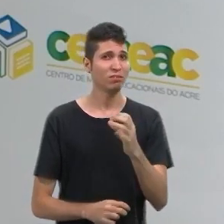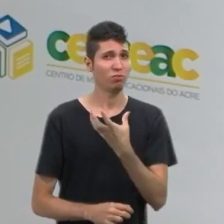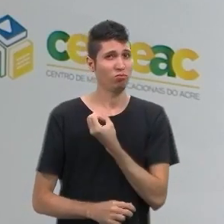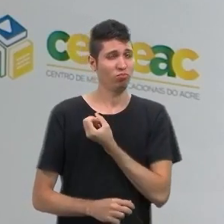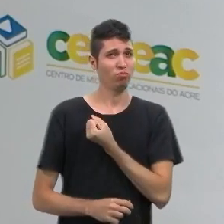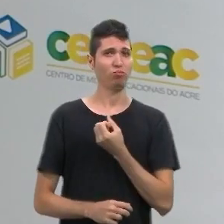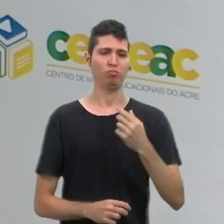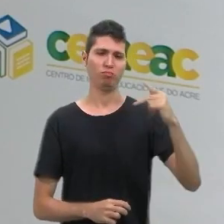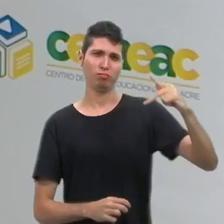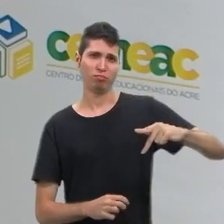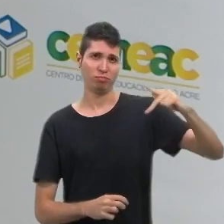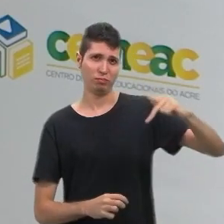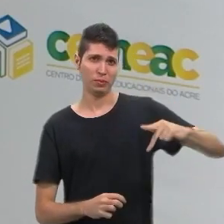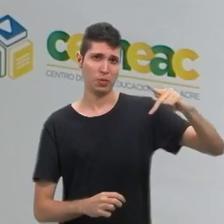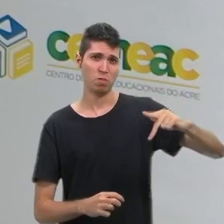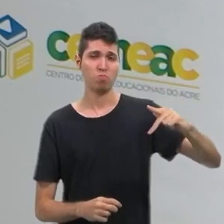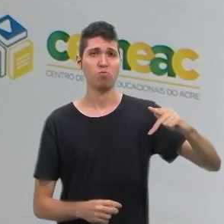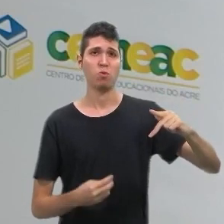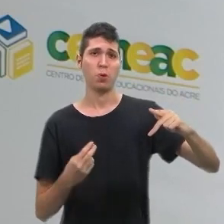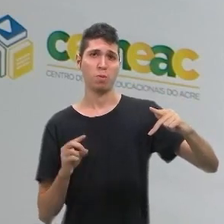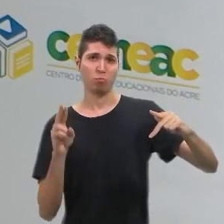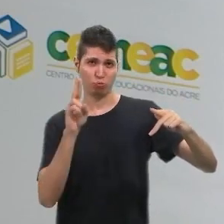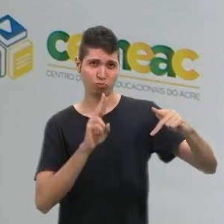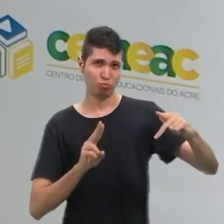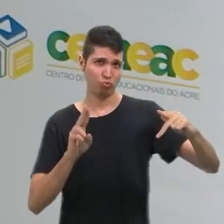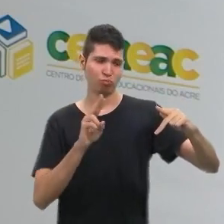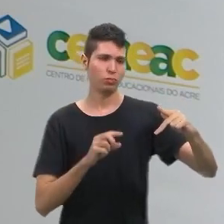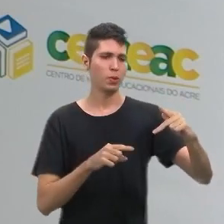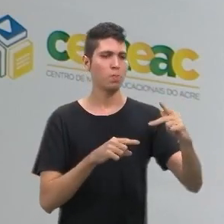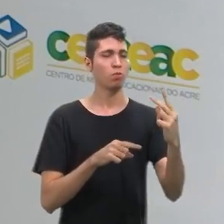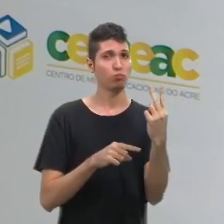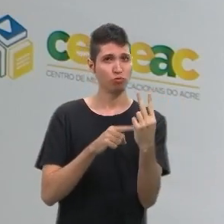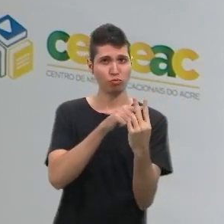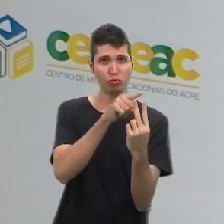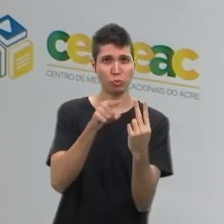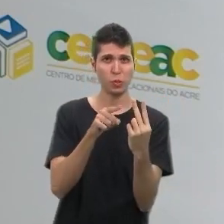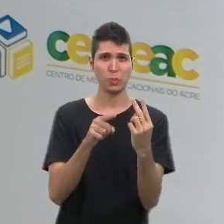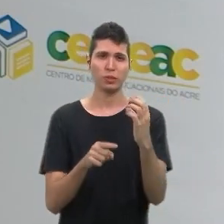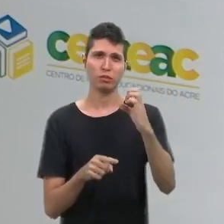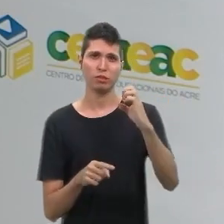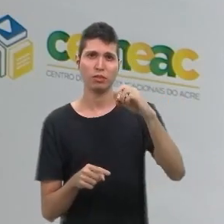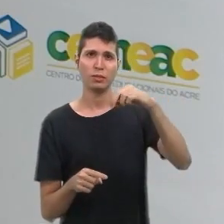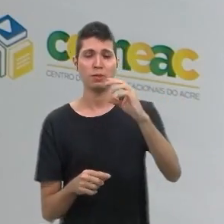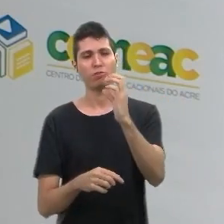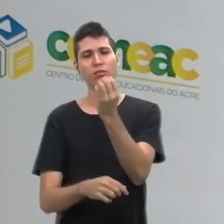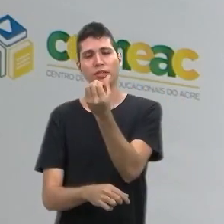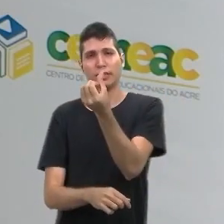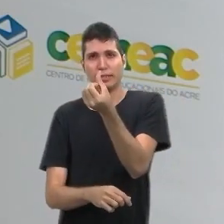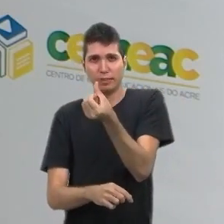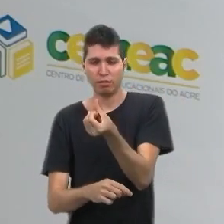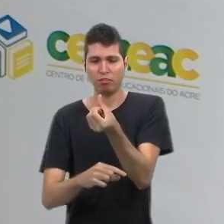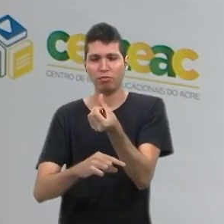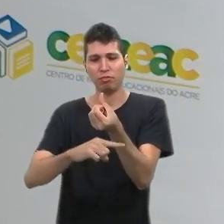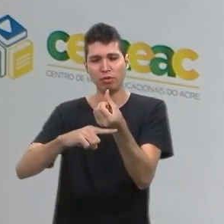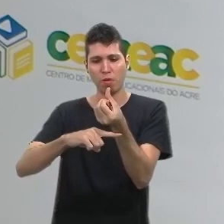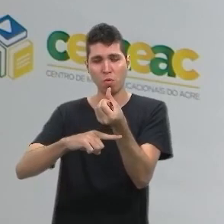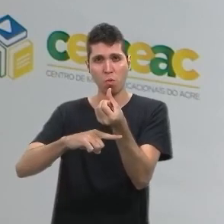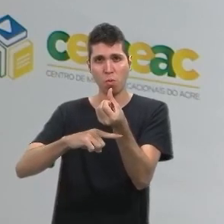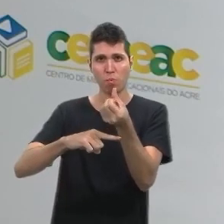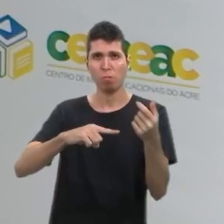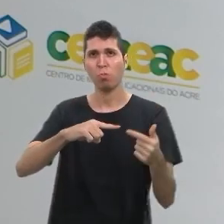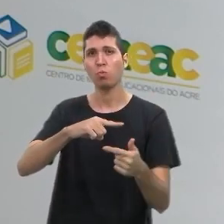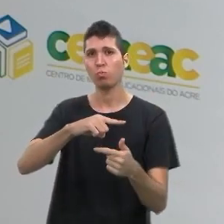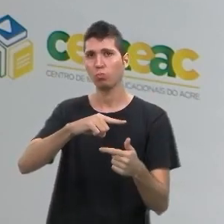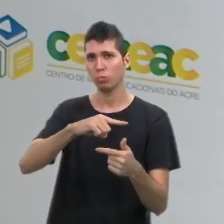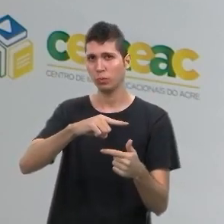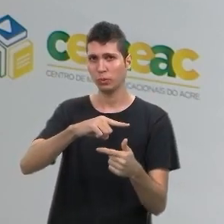par, você vai pegar os dois centrais, né? No caso, você vai dividir 6 por 2, no caso aqui do exemplo, você vai ter o quê? 3, ou seja, o terceiro e o quarto